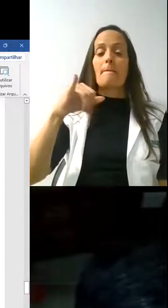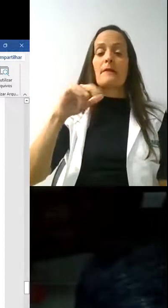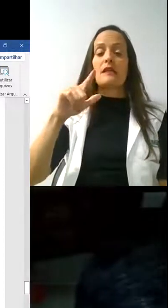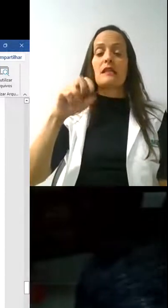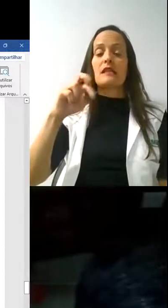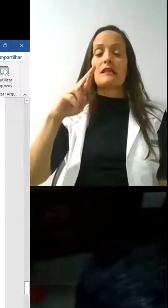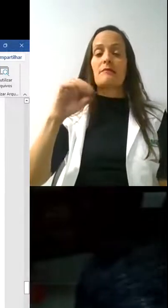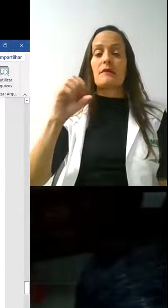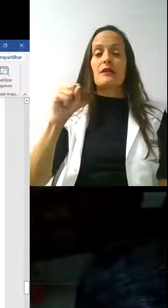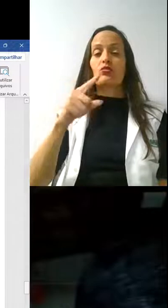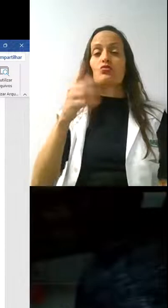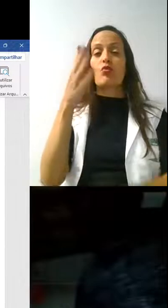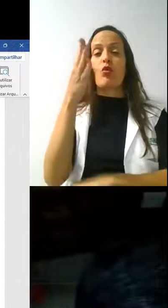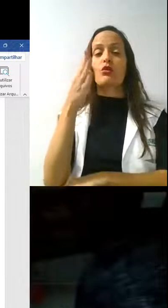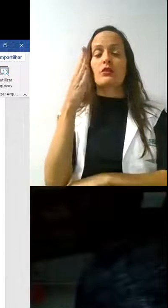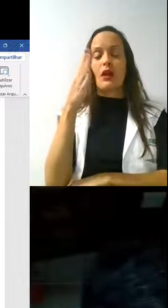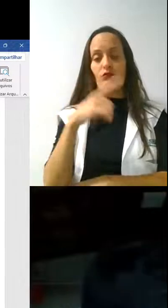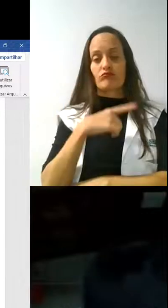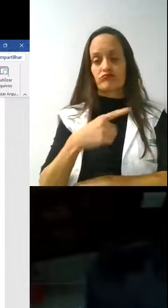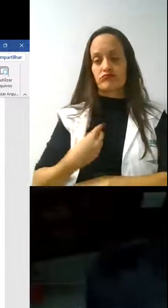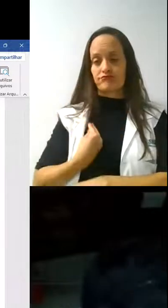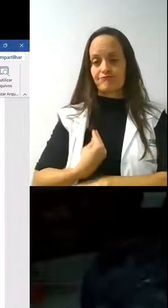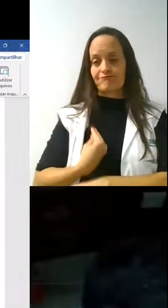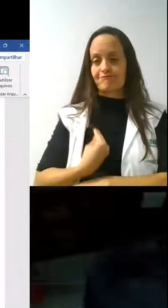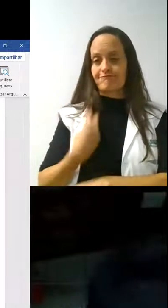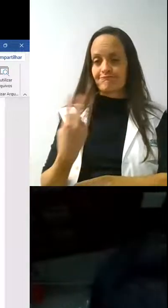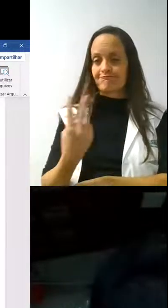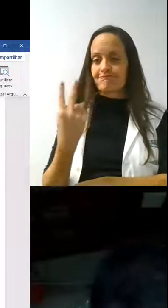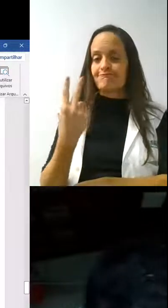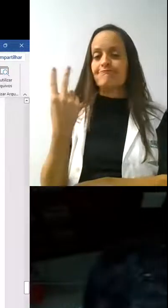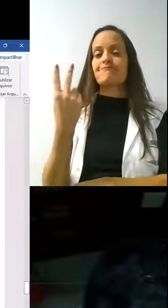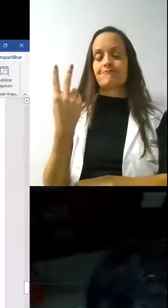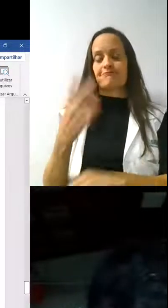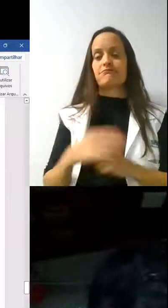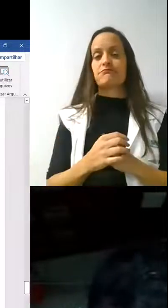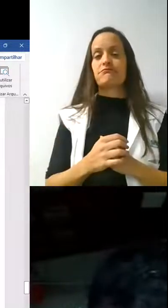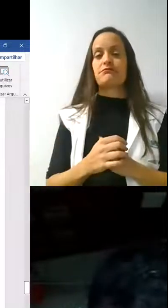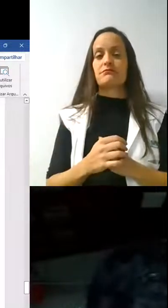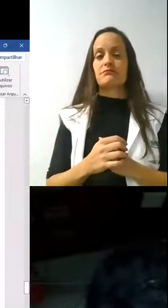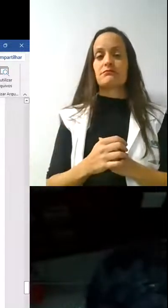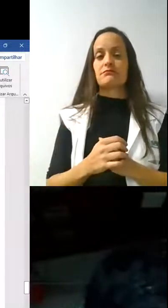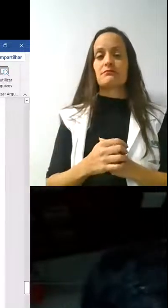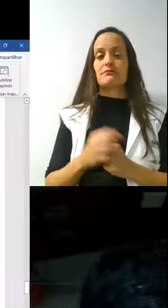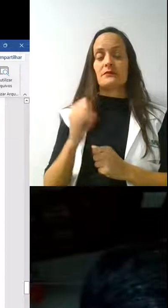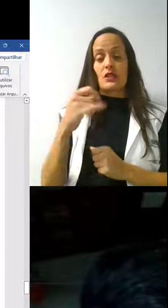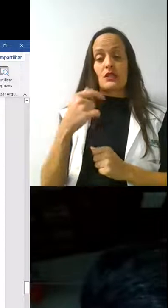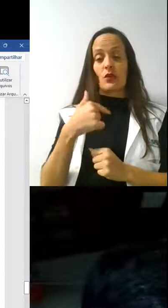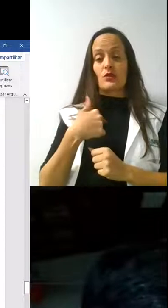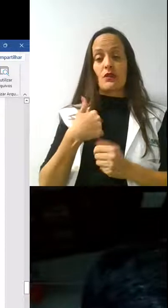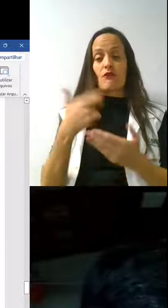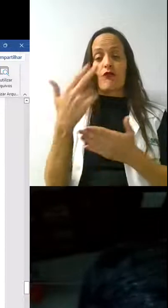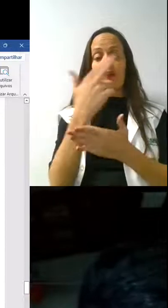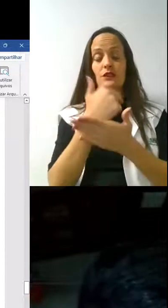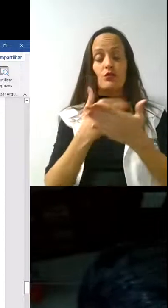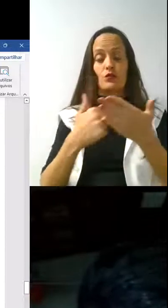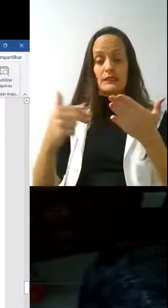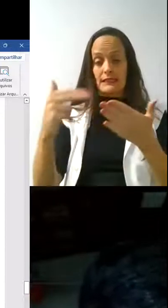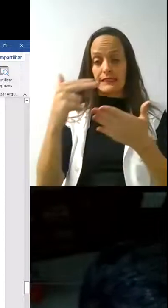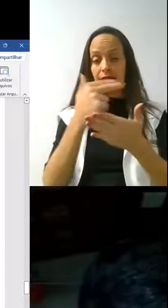a 320. 320 milímetros. Então, se eu for fazer um desenho, por exemplo, né,